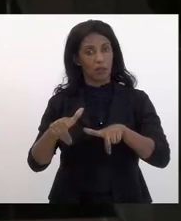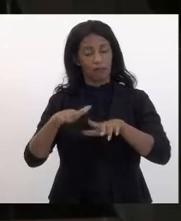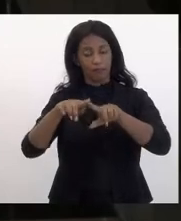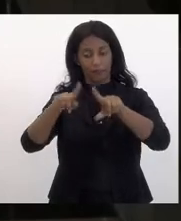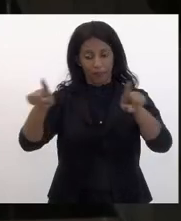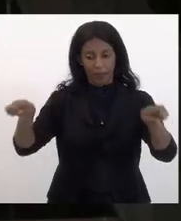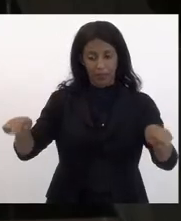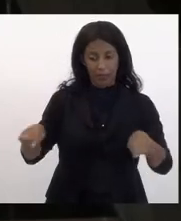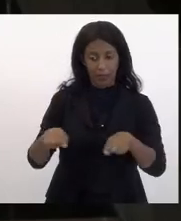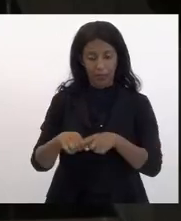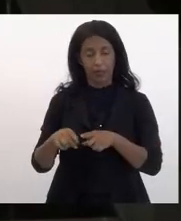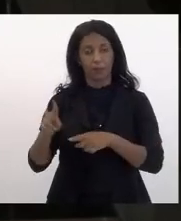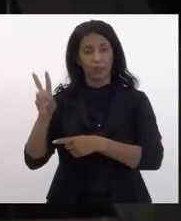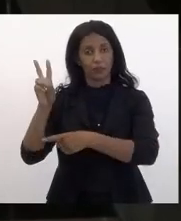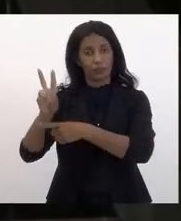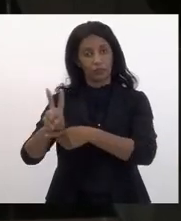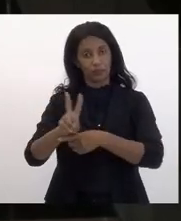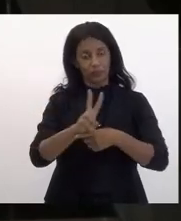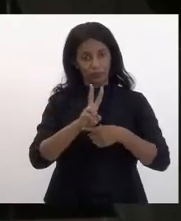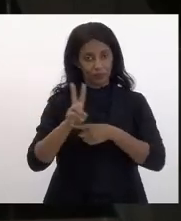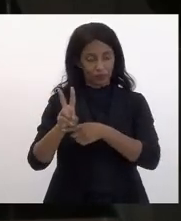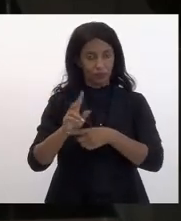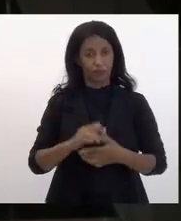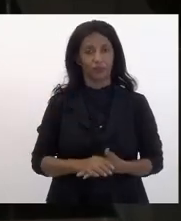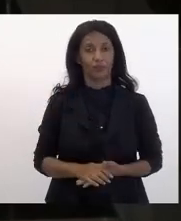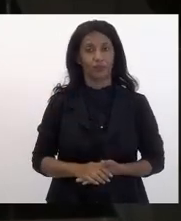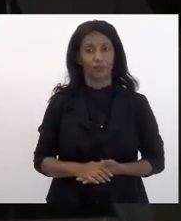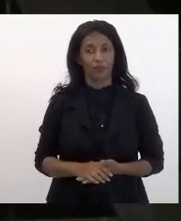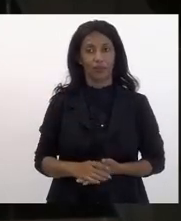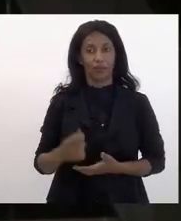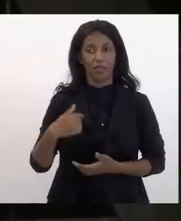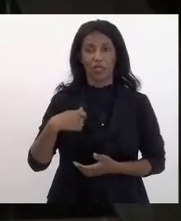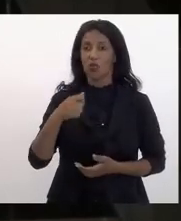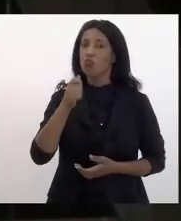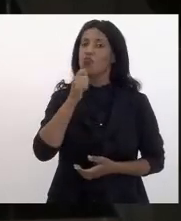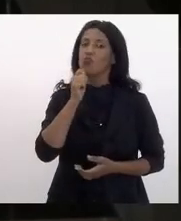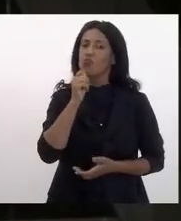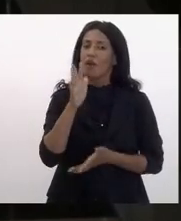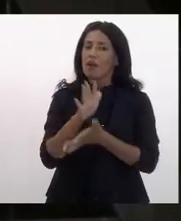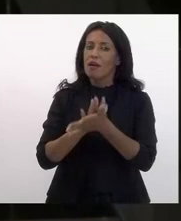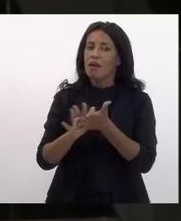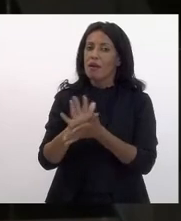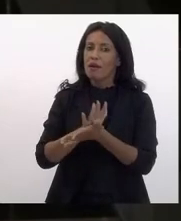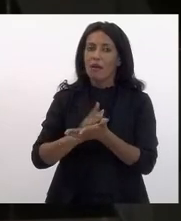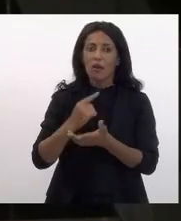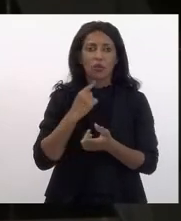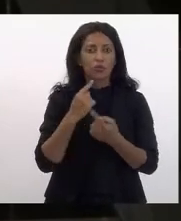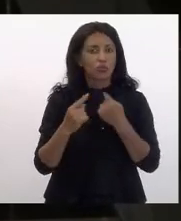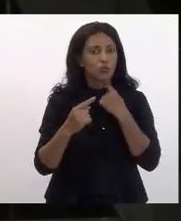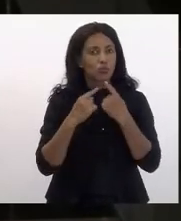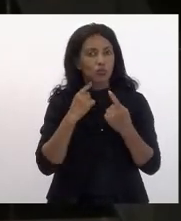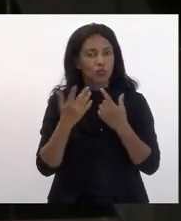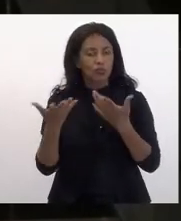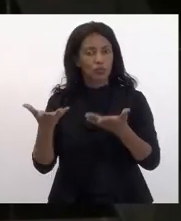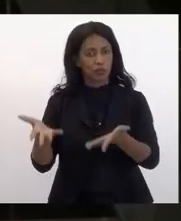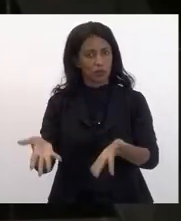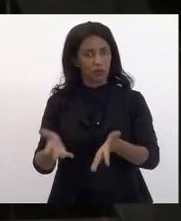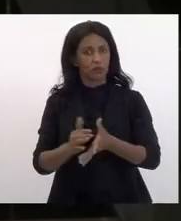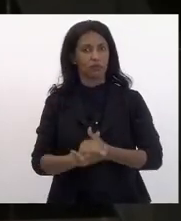de concentração. E eu não tenho a menor dúvida quanto a